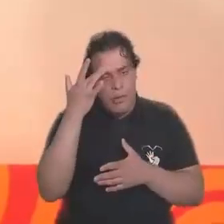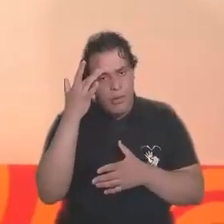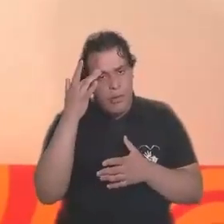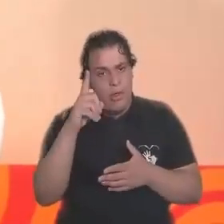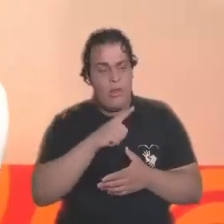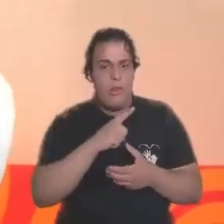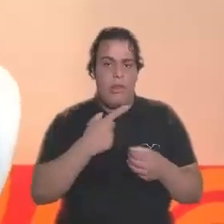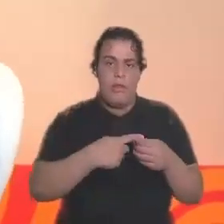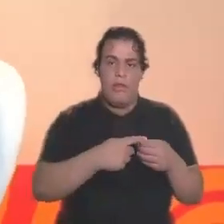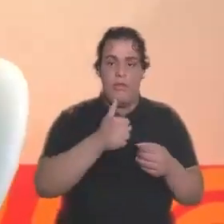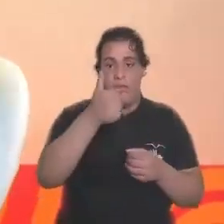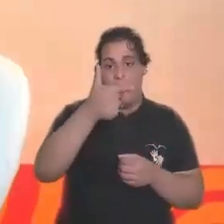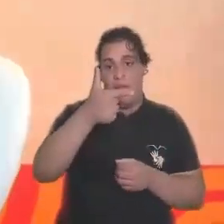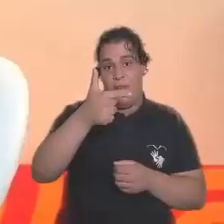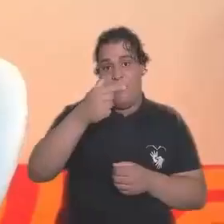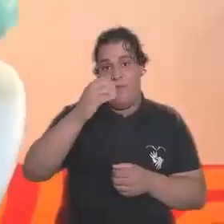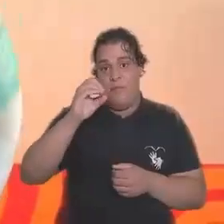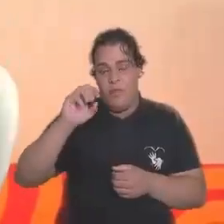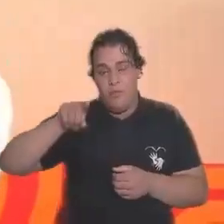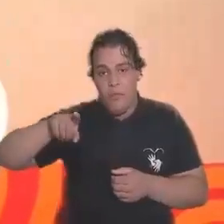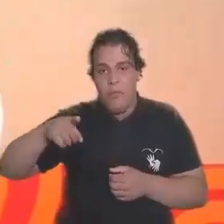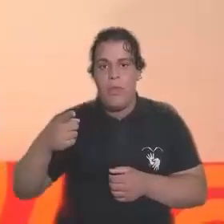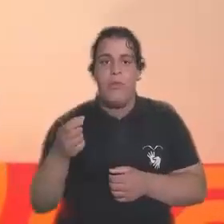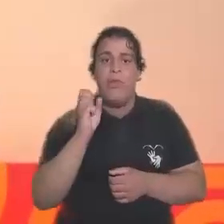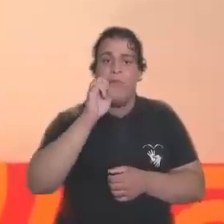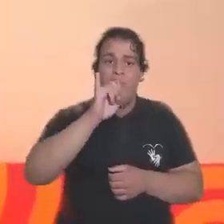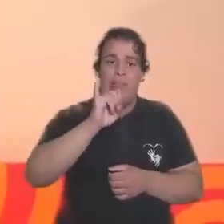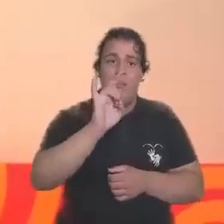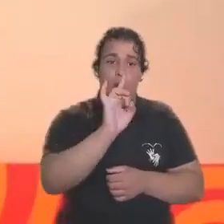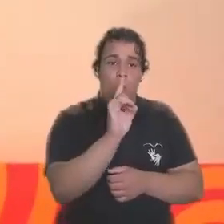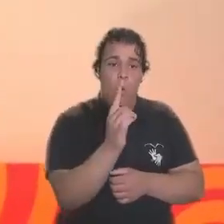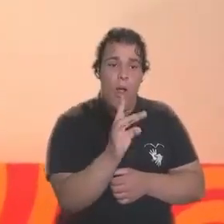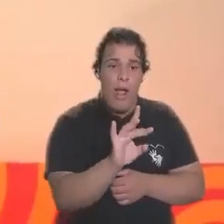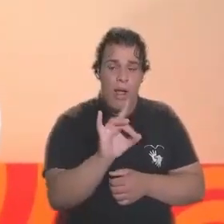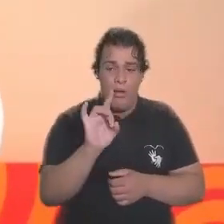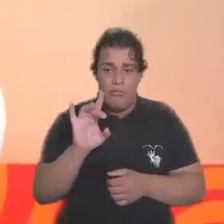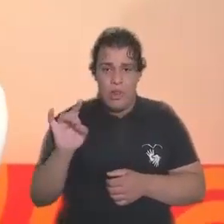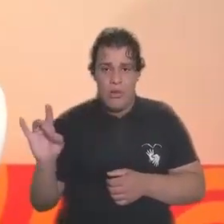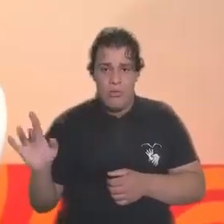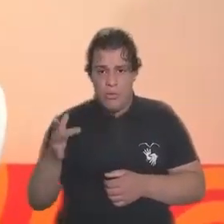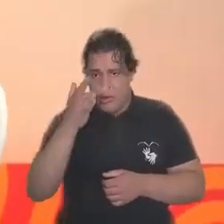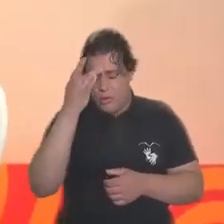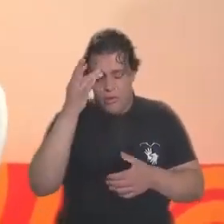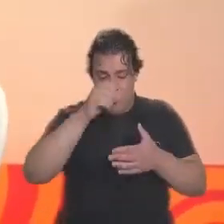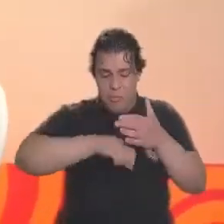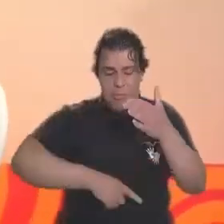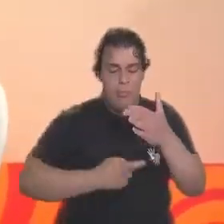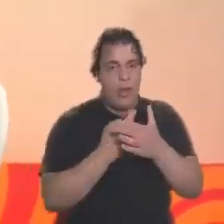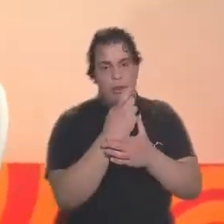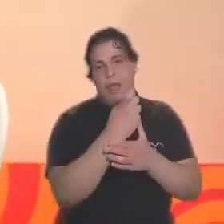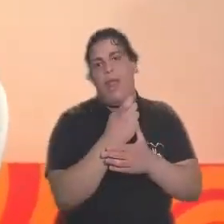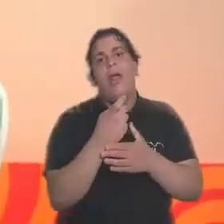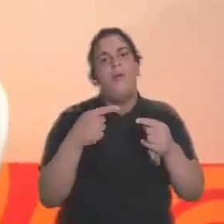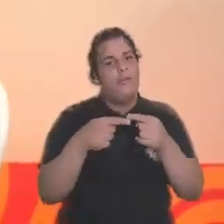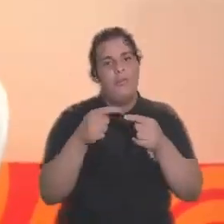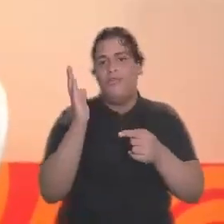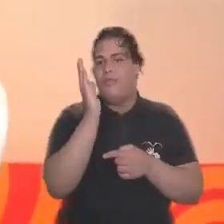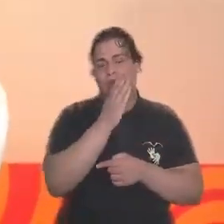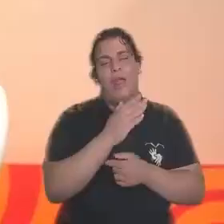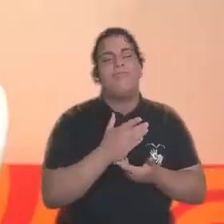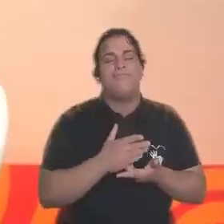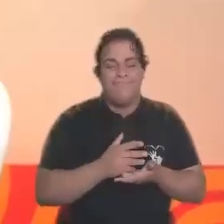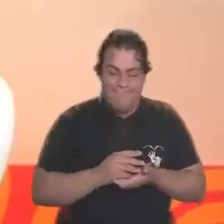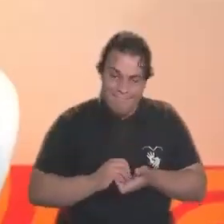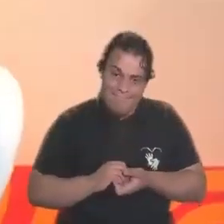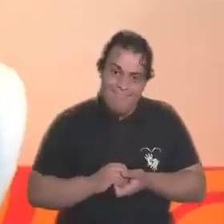uma árvore, né, a gente atingiu. Então, é colocar um pouco disso. Se a gente passar nessa vida aqui plantando